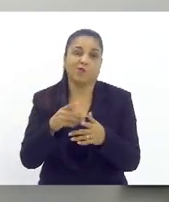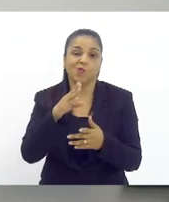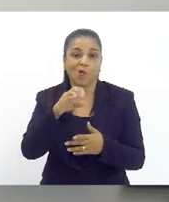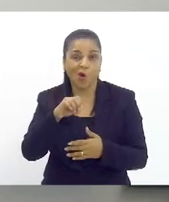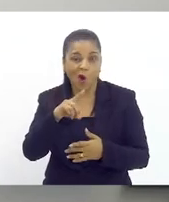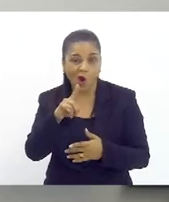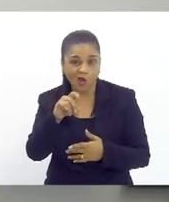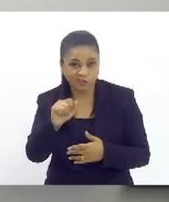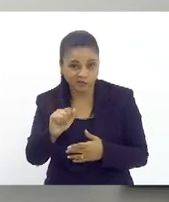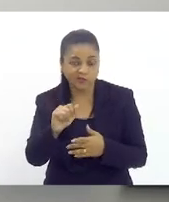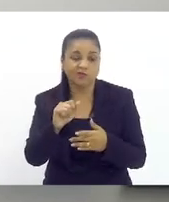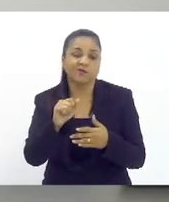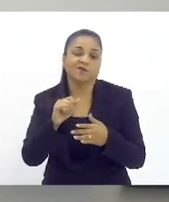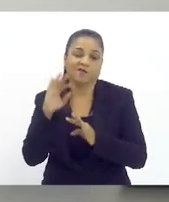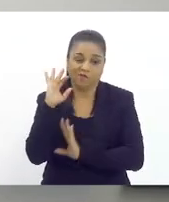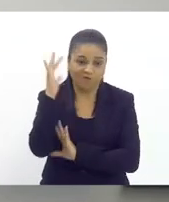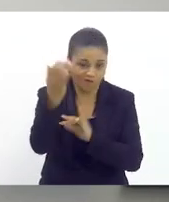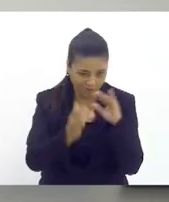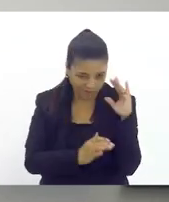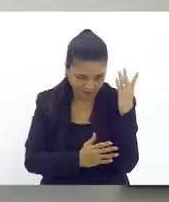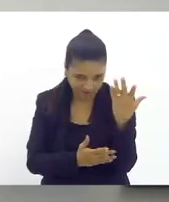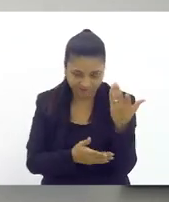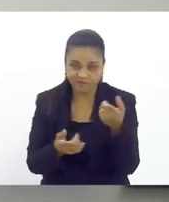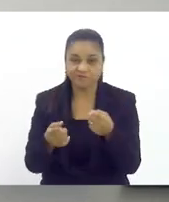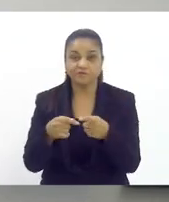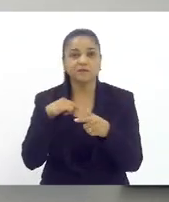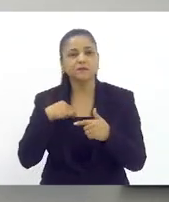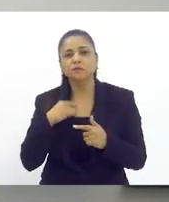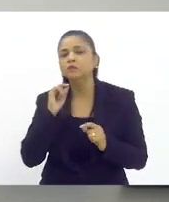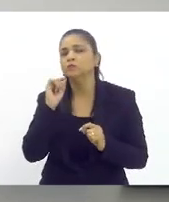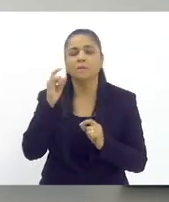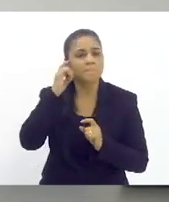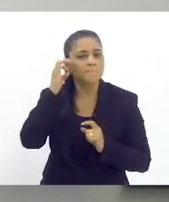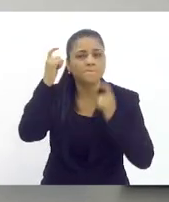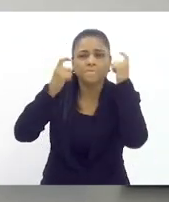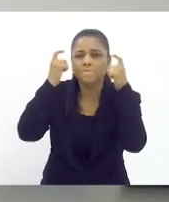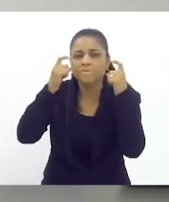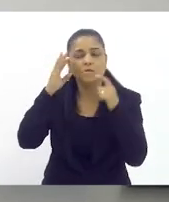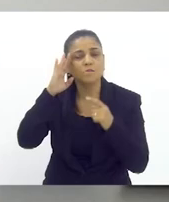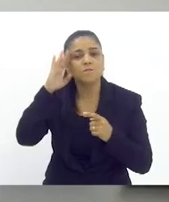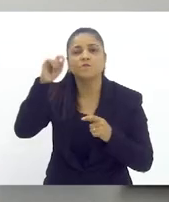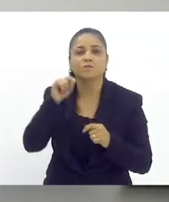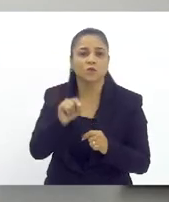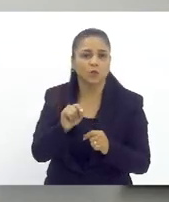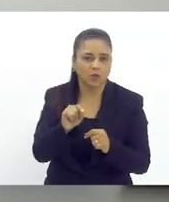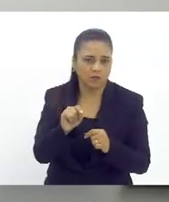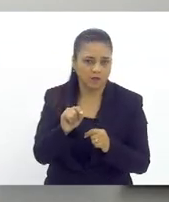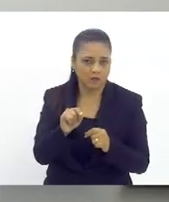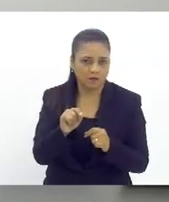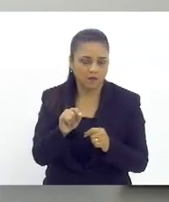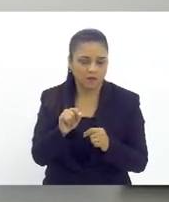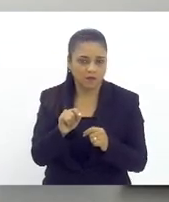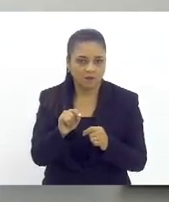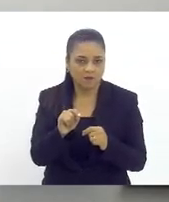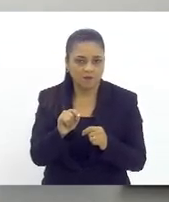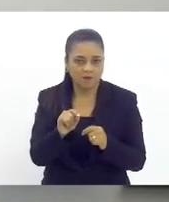o estudo definir prioridades agora por que que a gente precisa de prioridade né primeiro porque as coisas não são